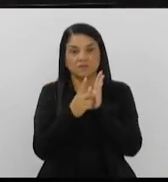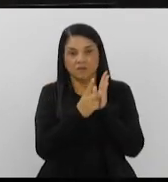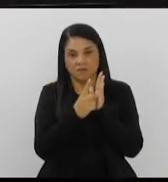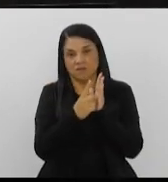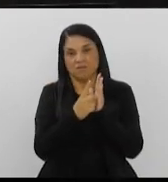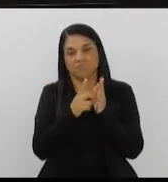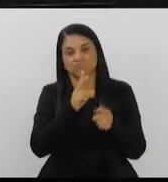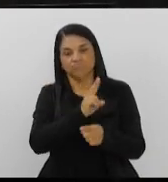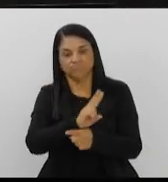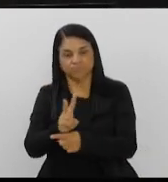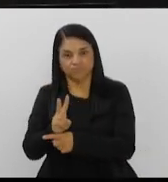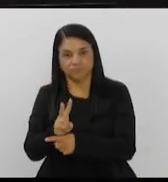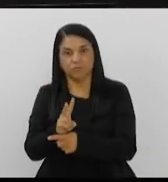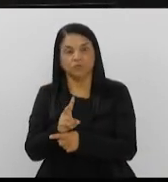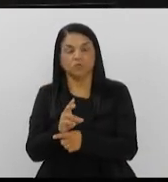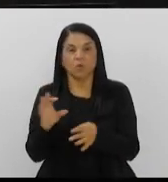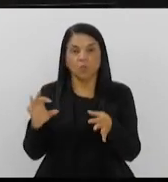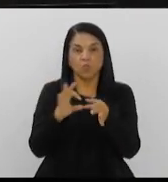Polícia Militar.